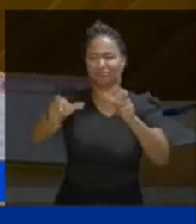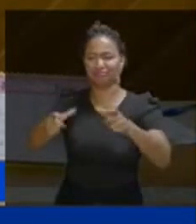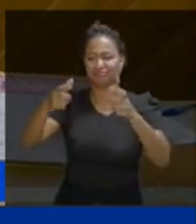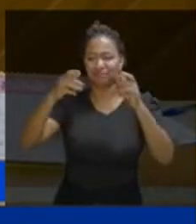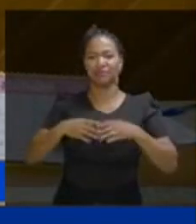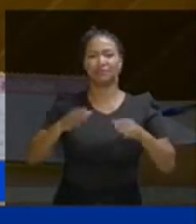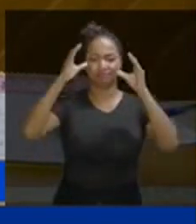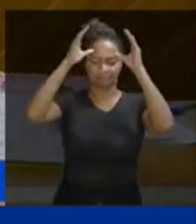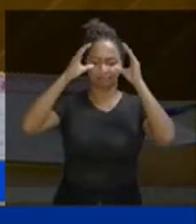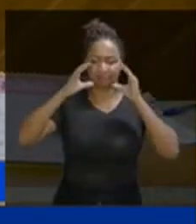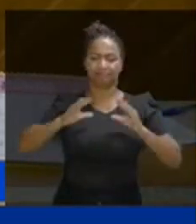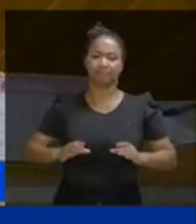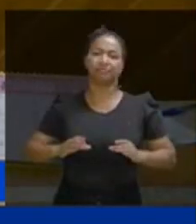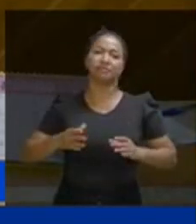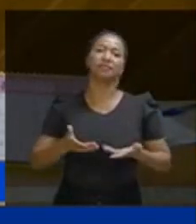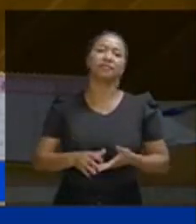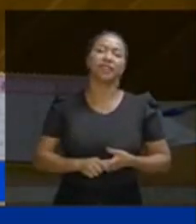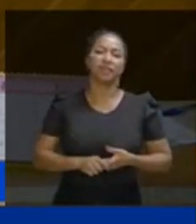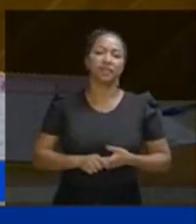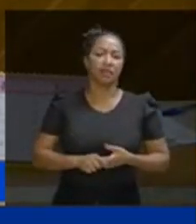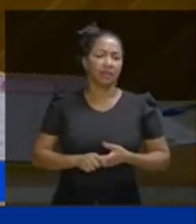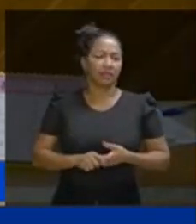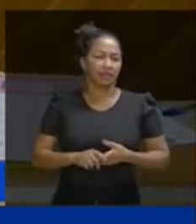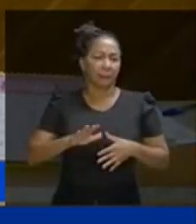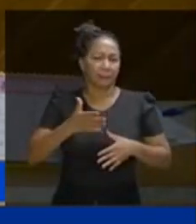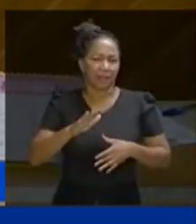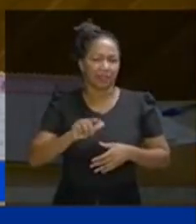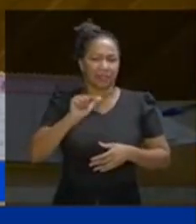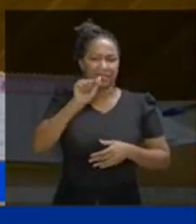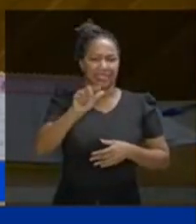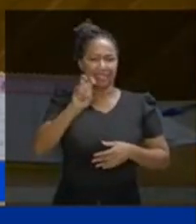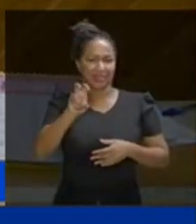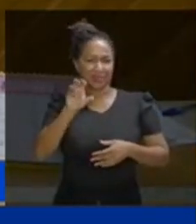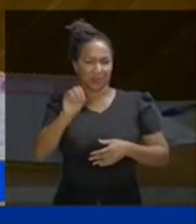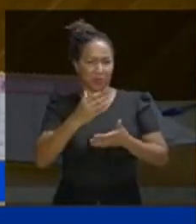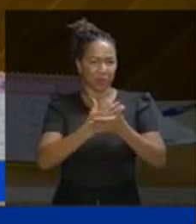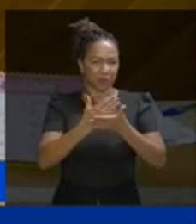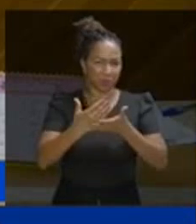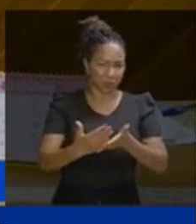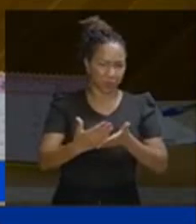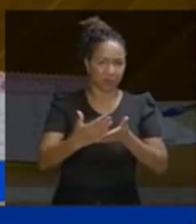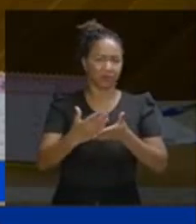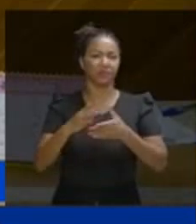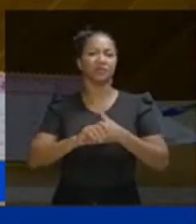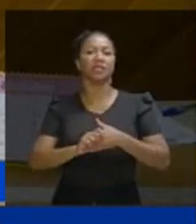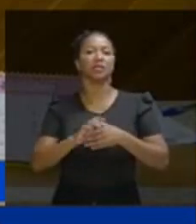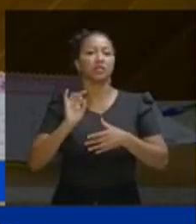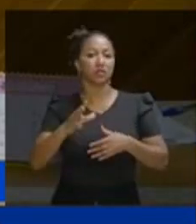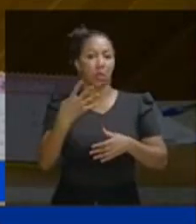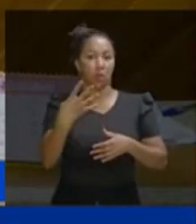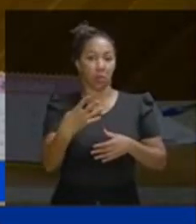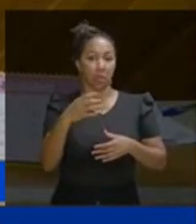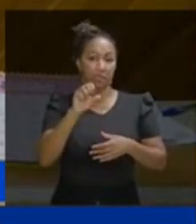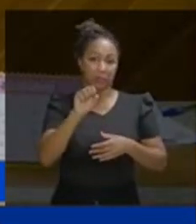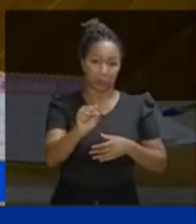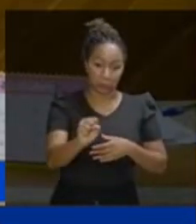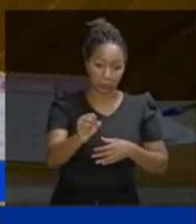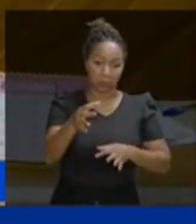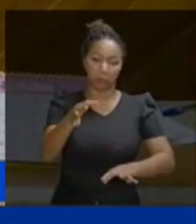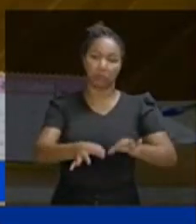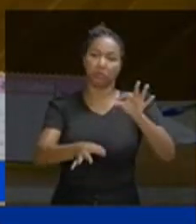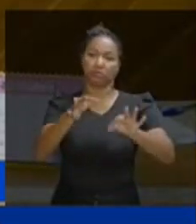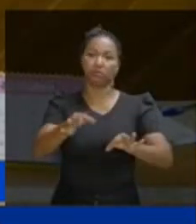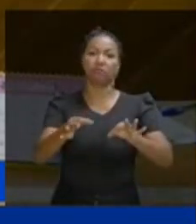cidadãos e cidadãs. De um total de 750 iniciativas, apenas 48 órgãos do